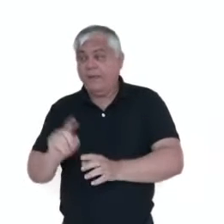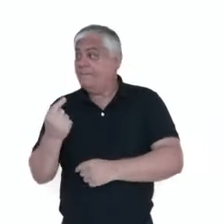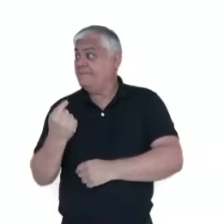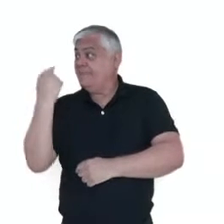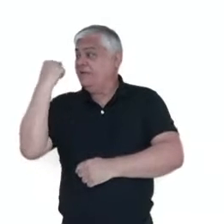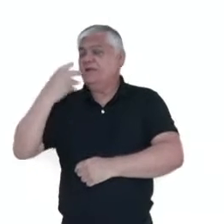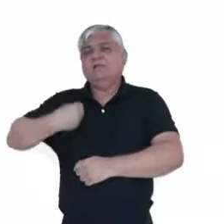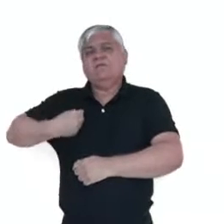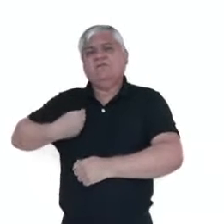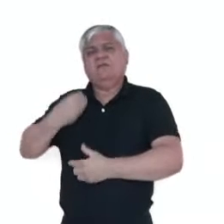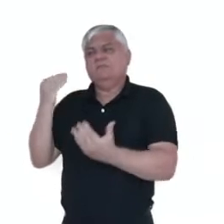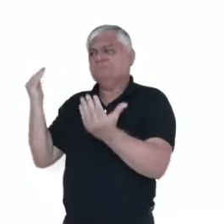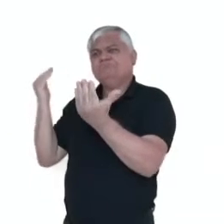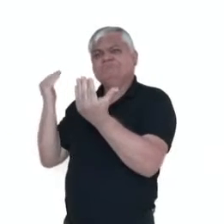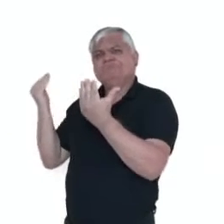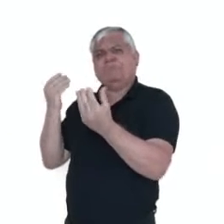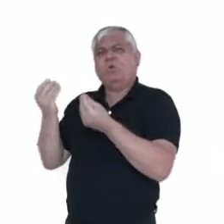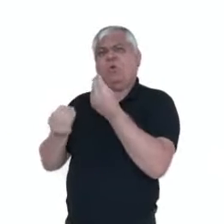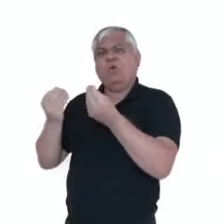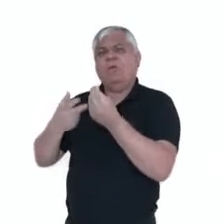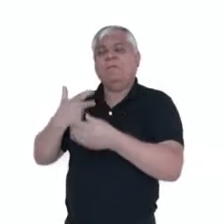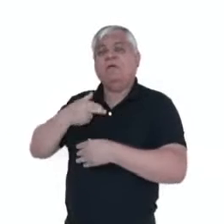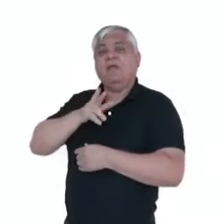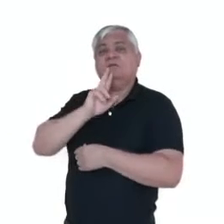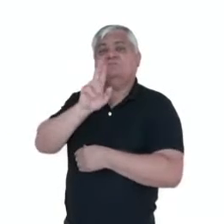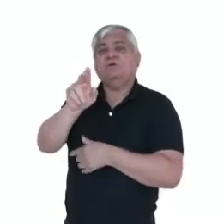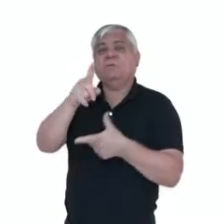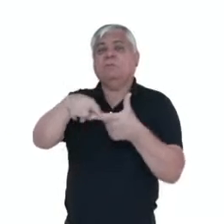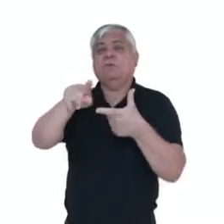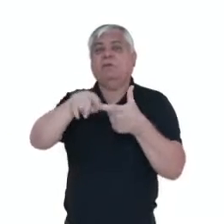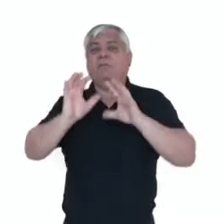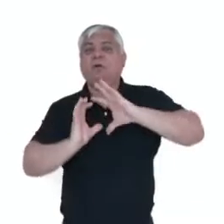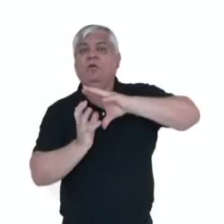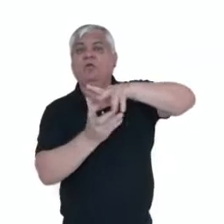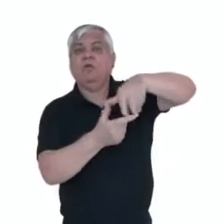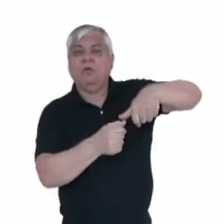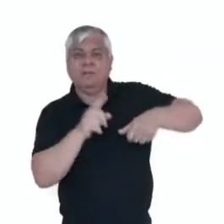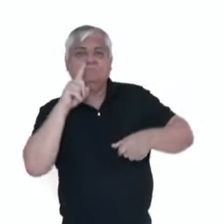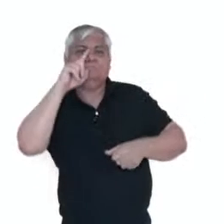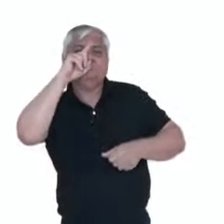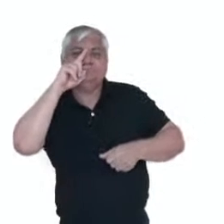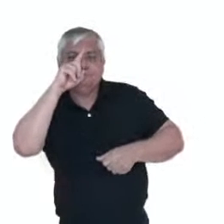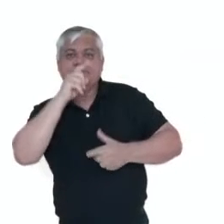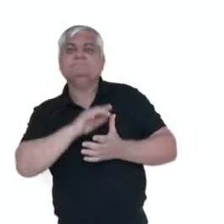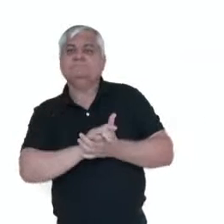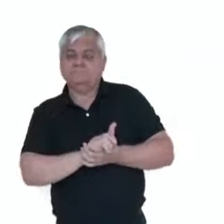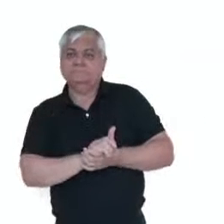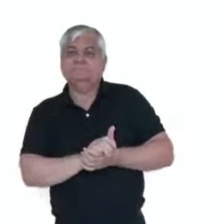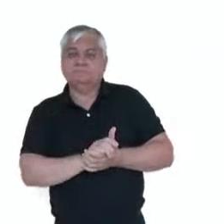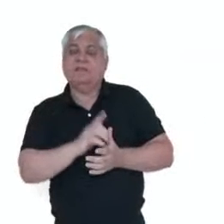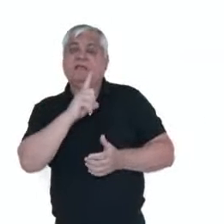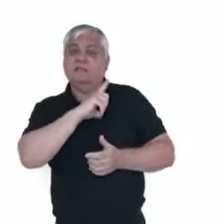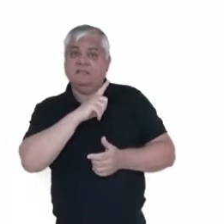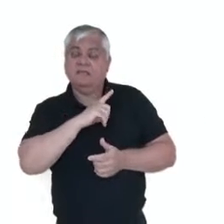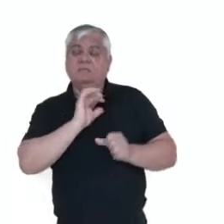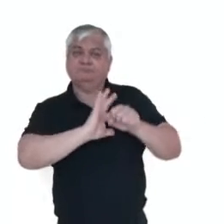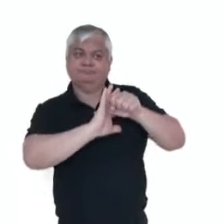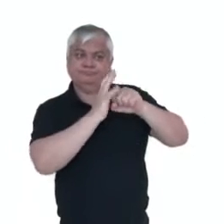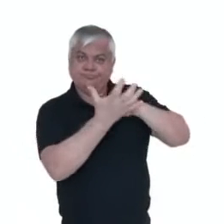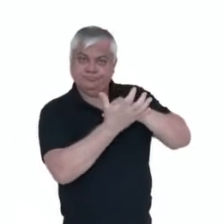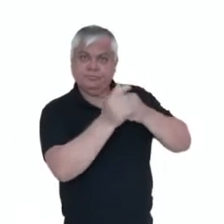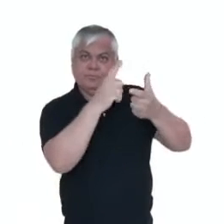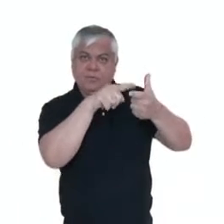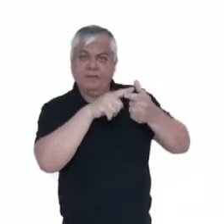buscar respostas sobre as ameaças globais que atualmente enfrentamos, tais como a pandemia